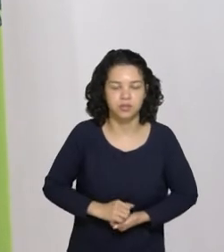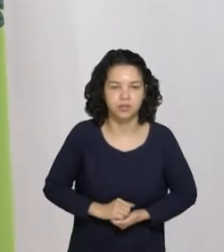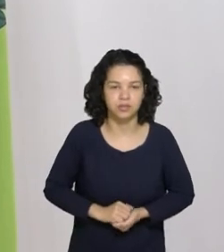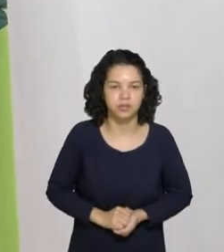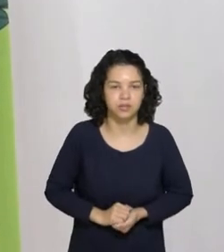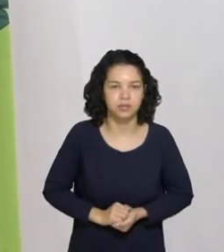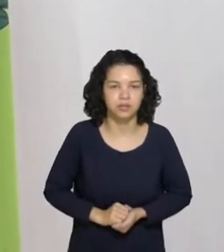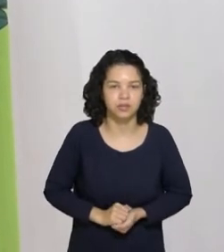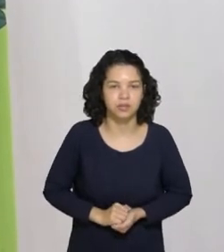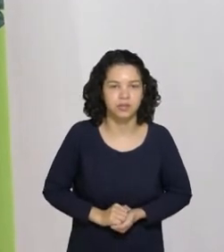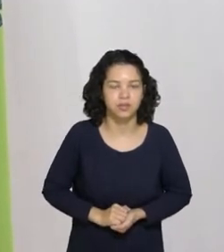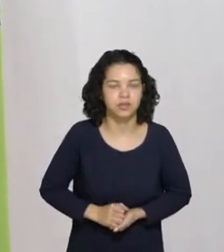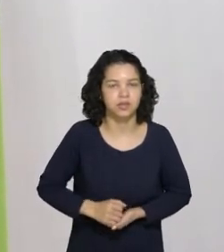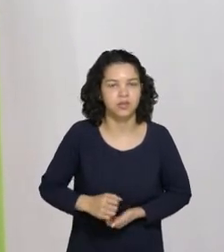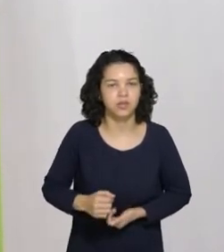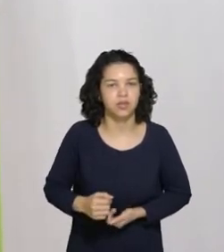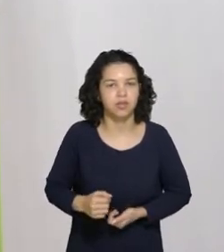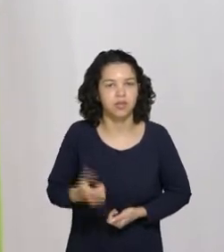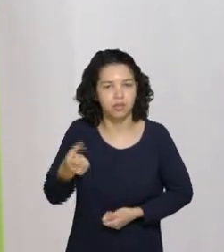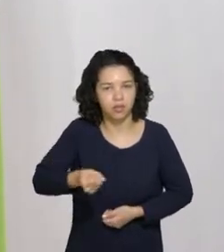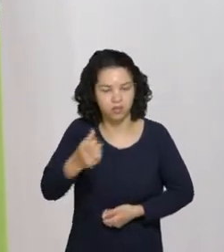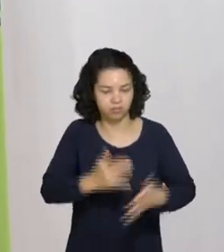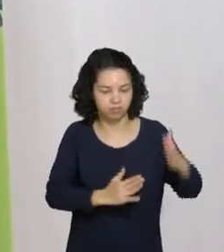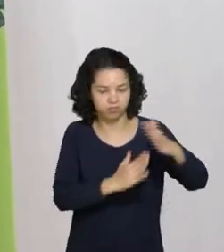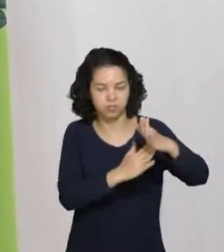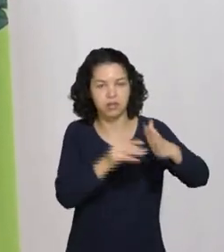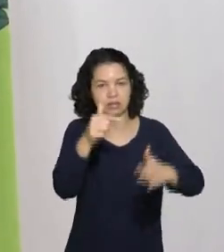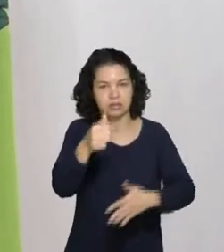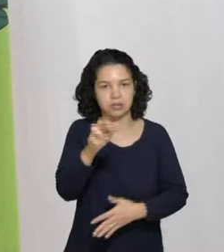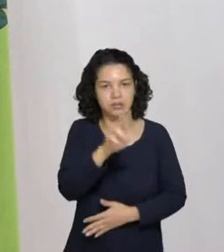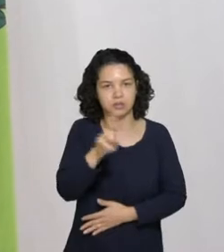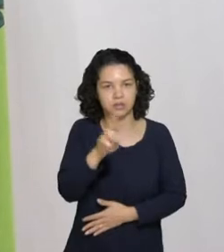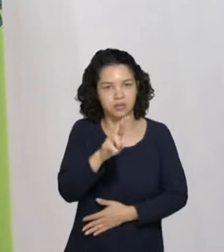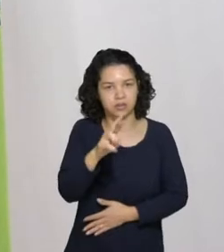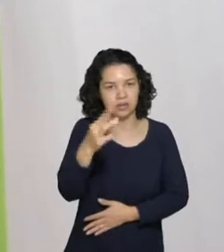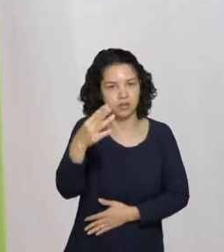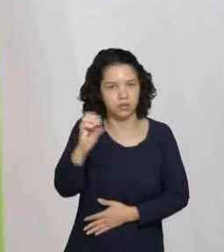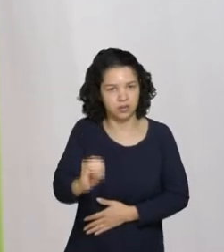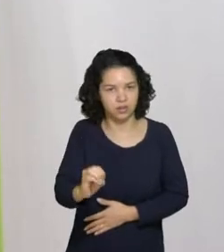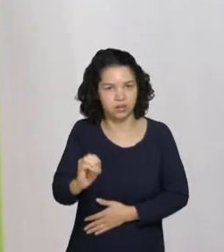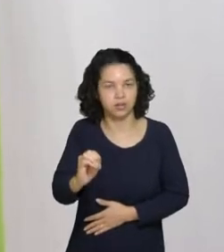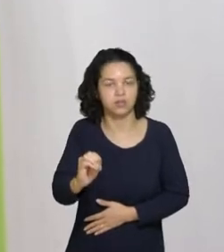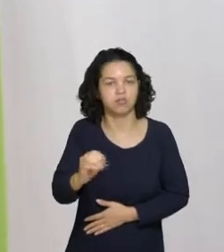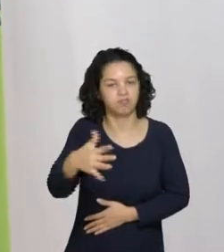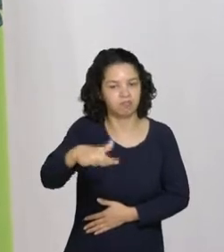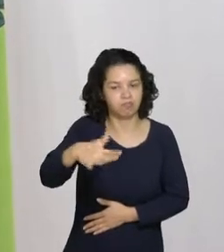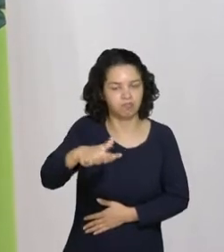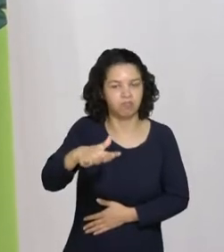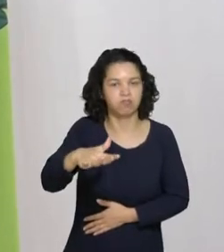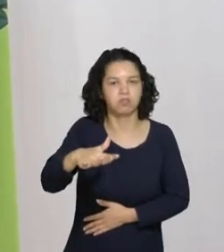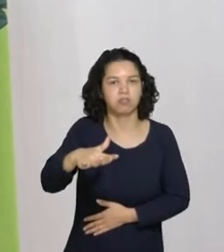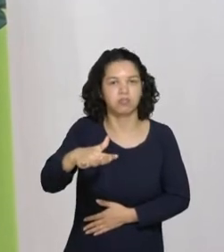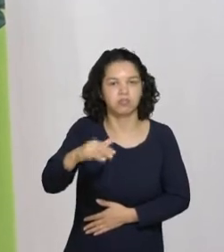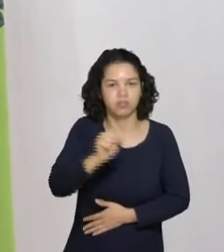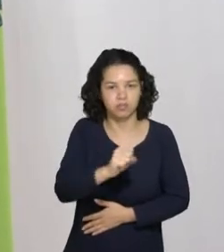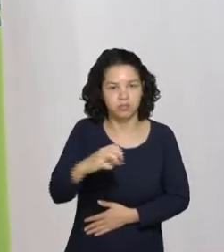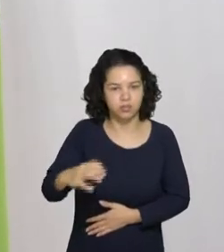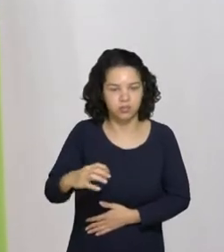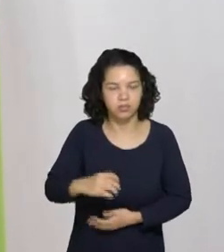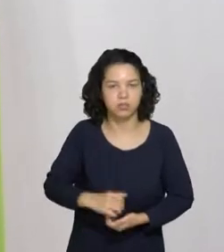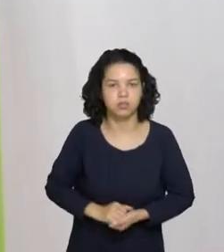o leite está batendo R$ 7,30 na média em Santa Catarina. Não só não